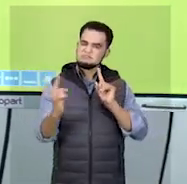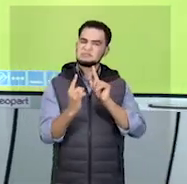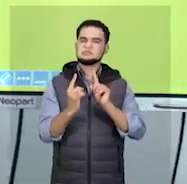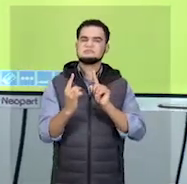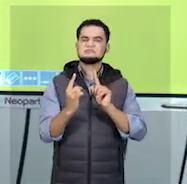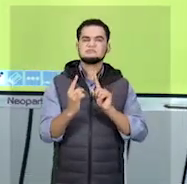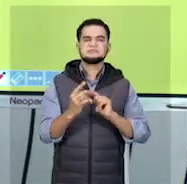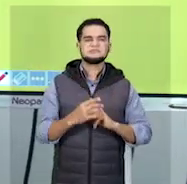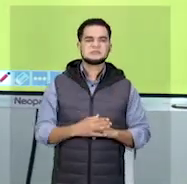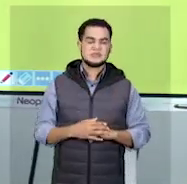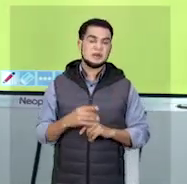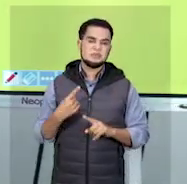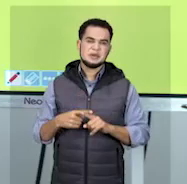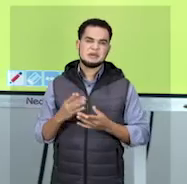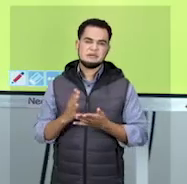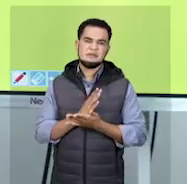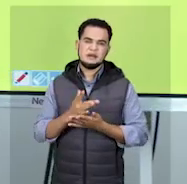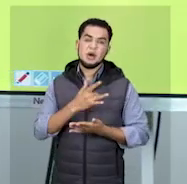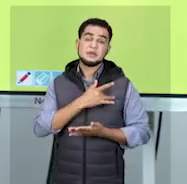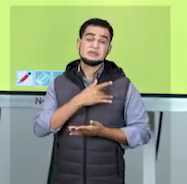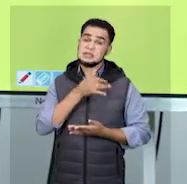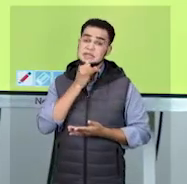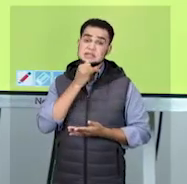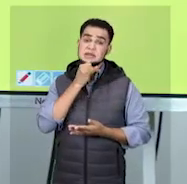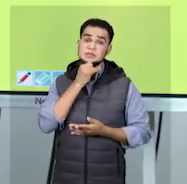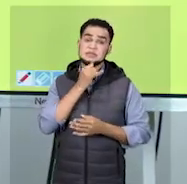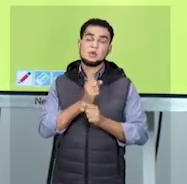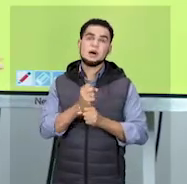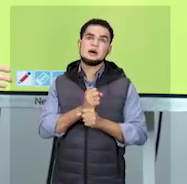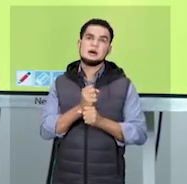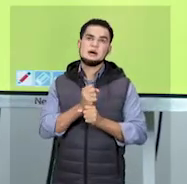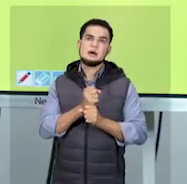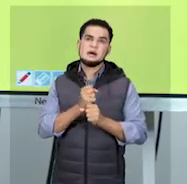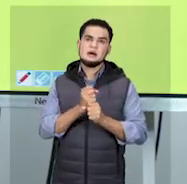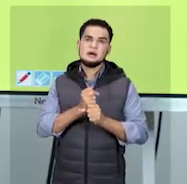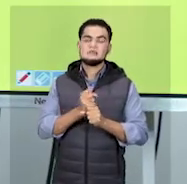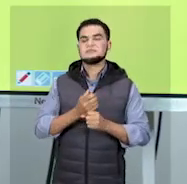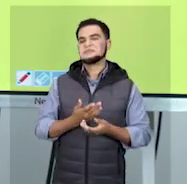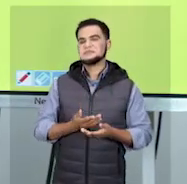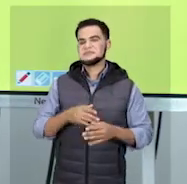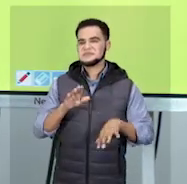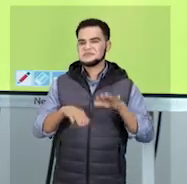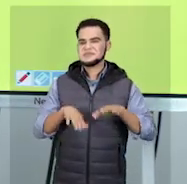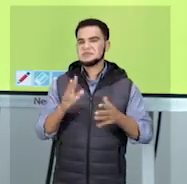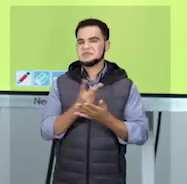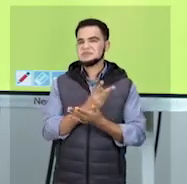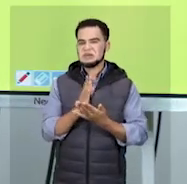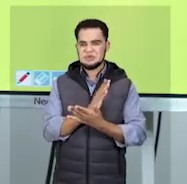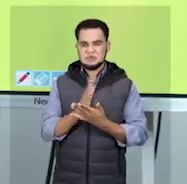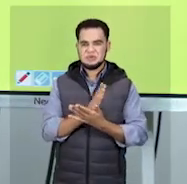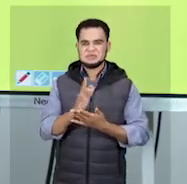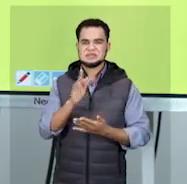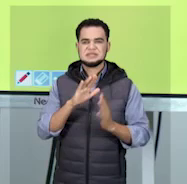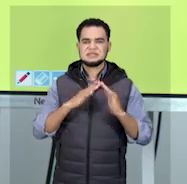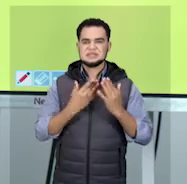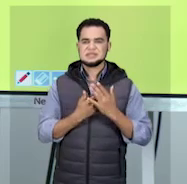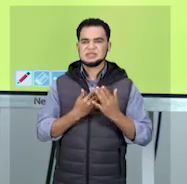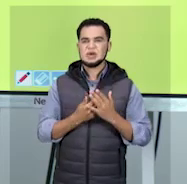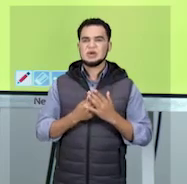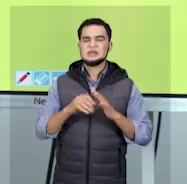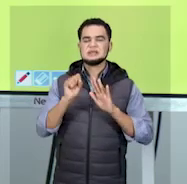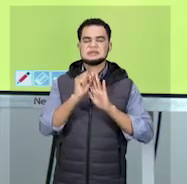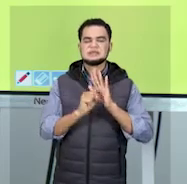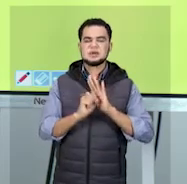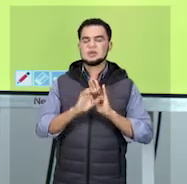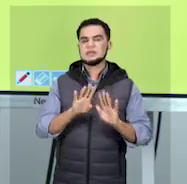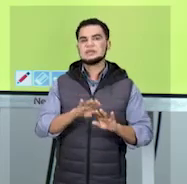são muitos anos que ele ocorre. As outras escolas literárias é quase o século inteiro. Mas com o